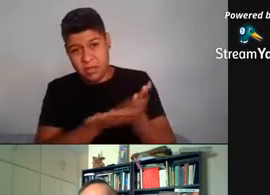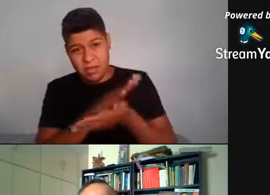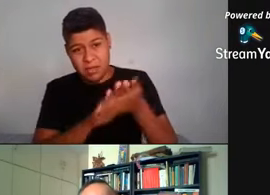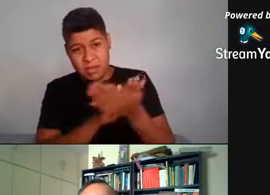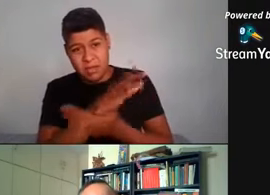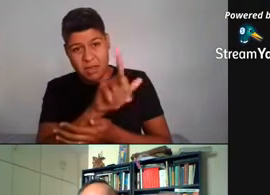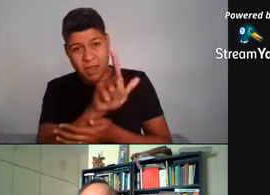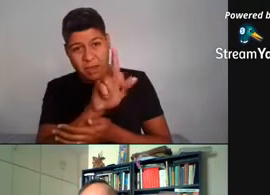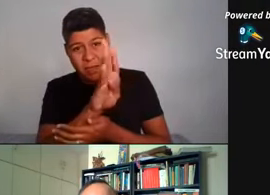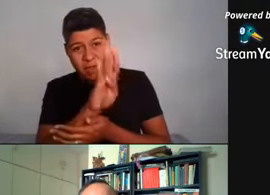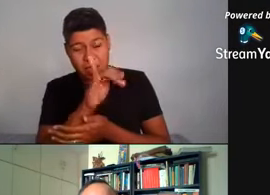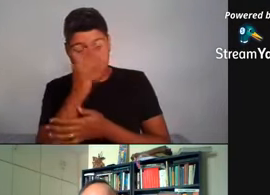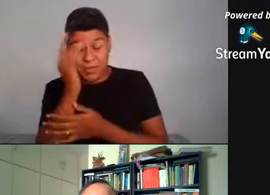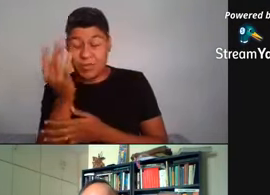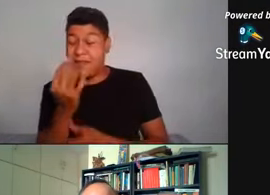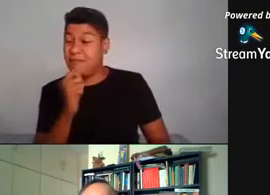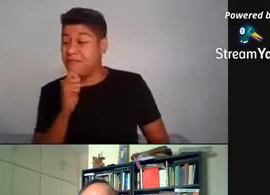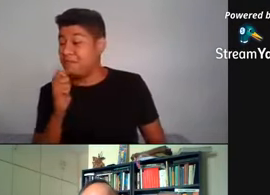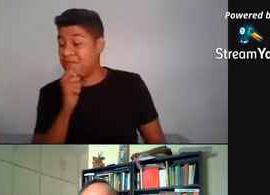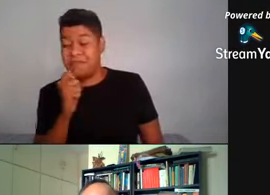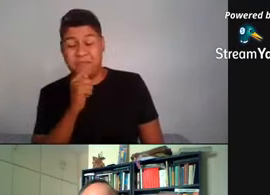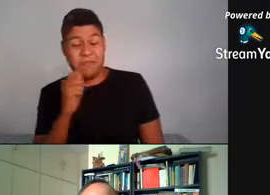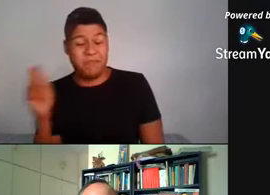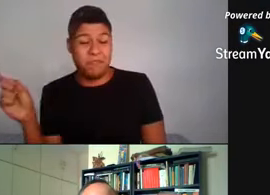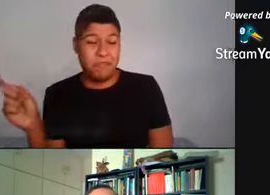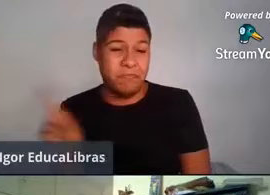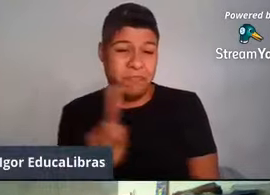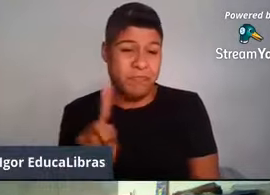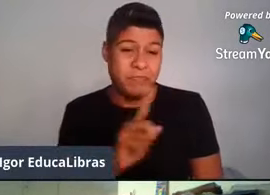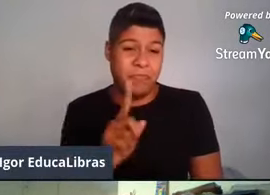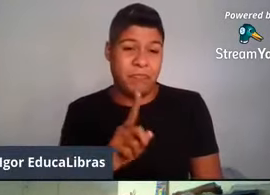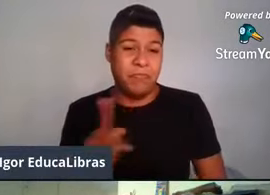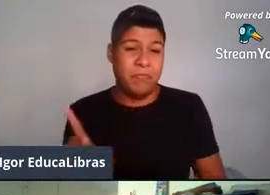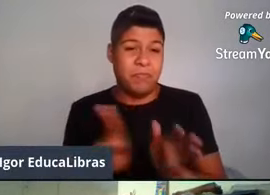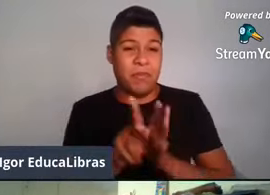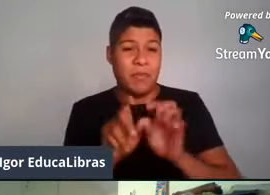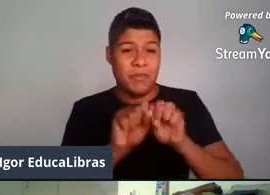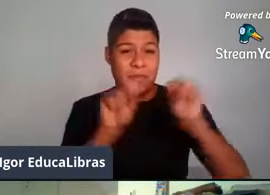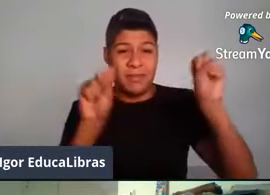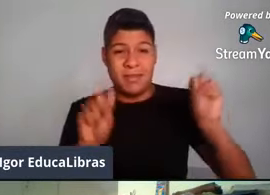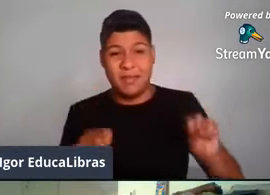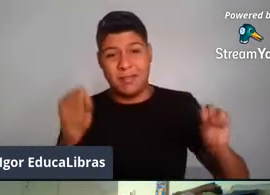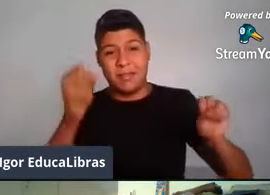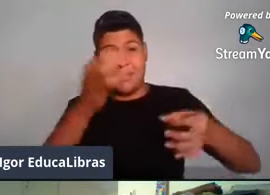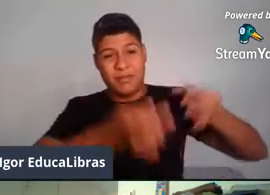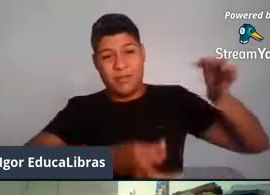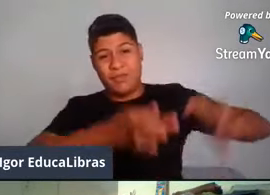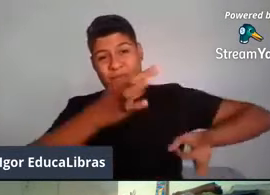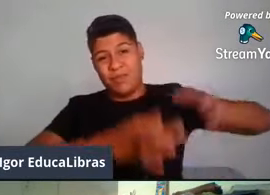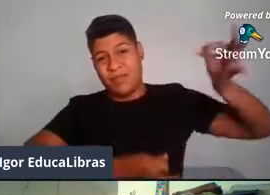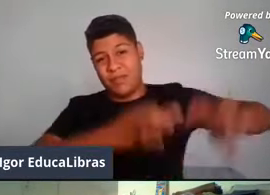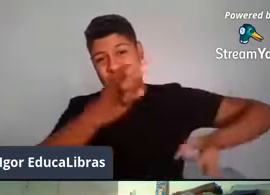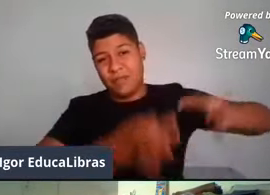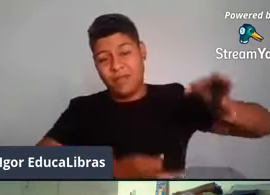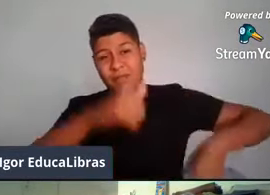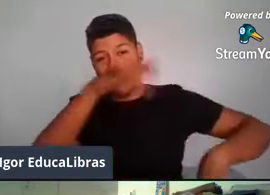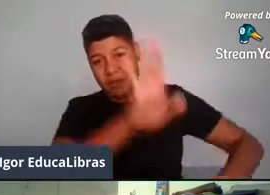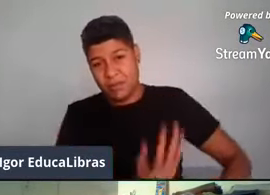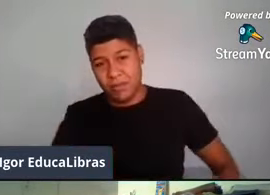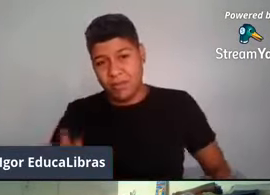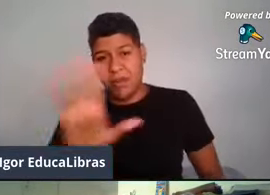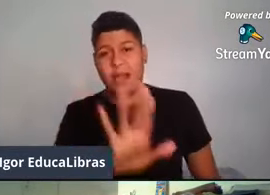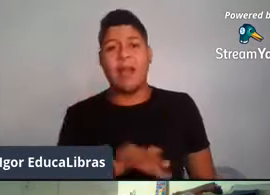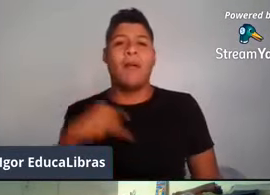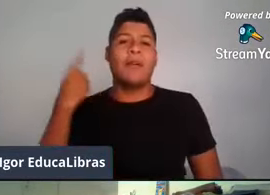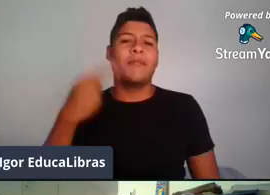pouco conhecida ainda pelo sistema jurídico nacional, advogados,